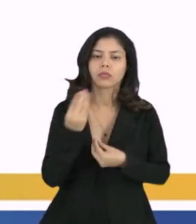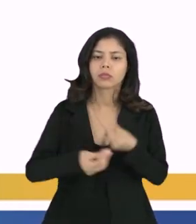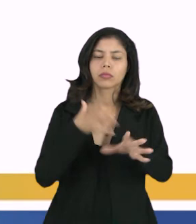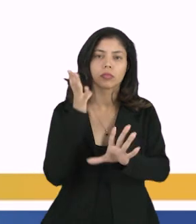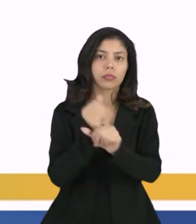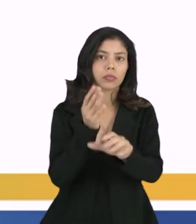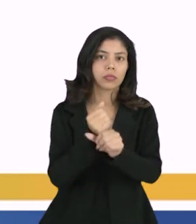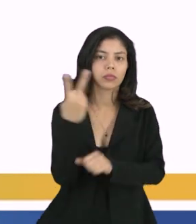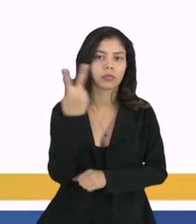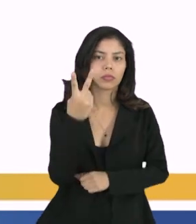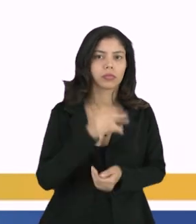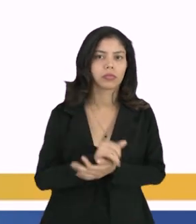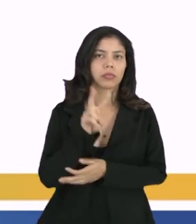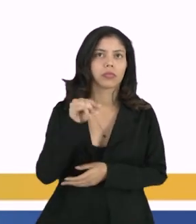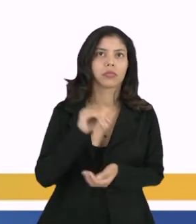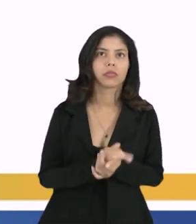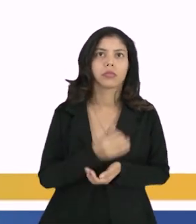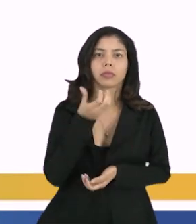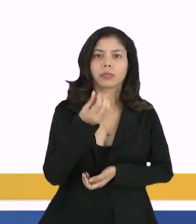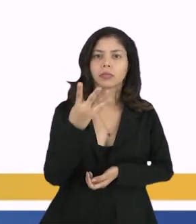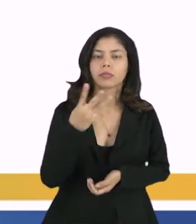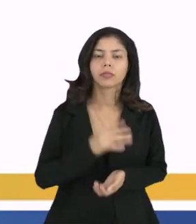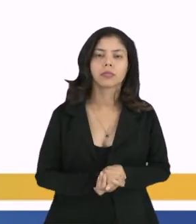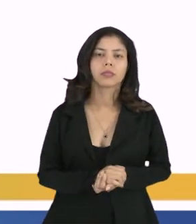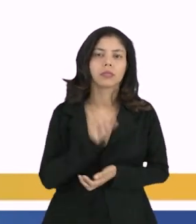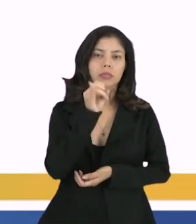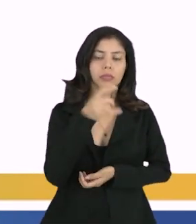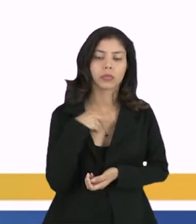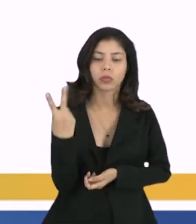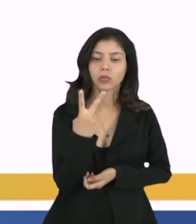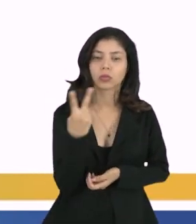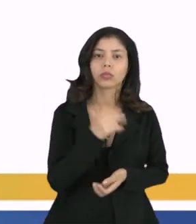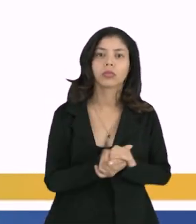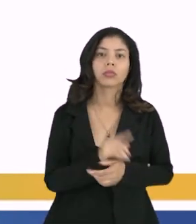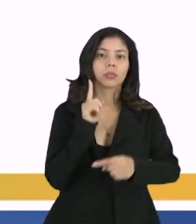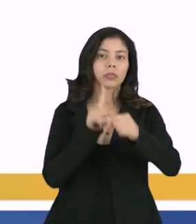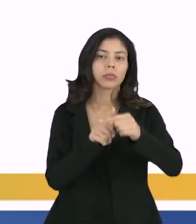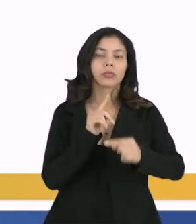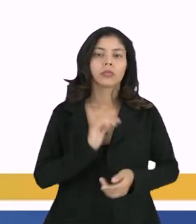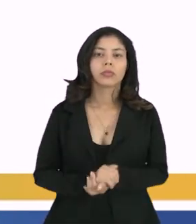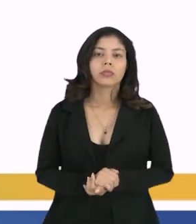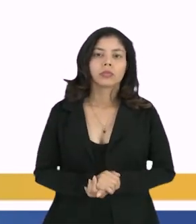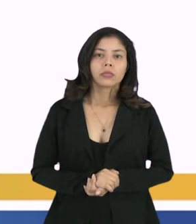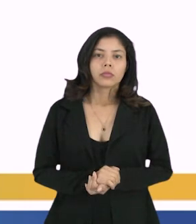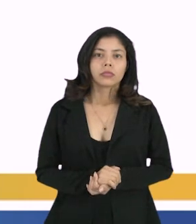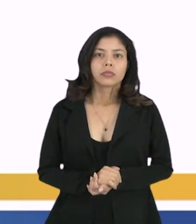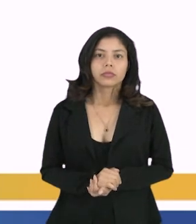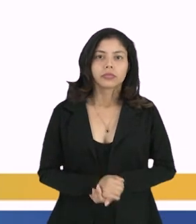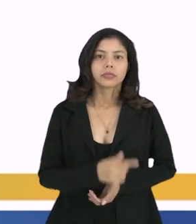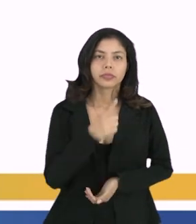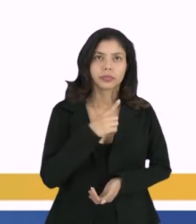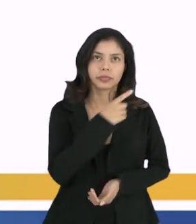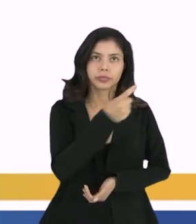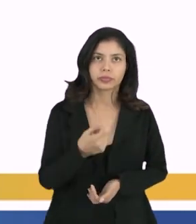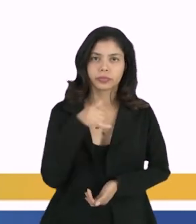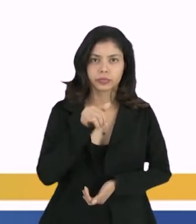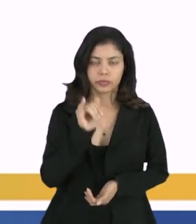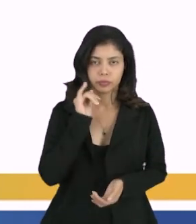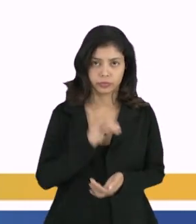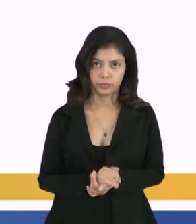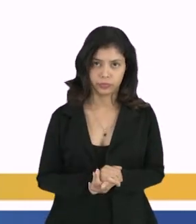a soma da idade dos dois vai dar 64? Né? Sendo que eu sei que ambas as idades são positivas. Então aqui nós temos que x e